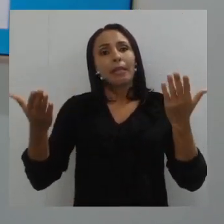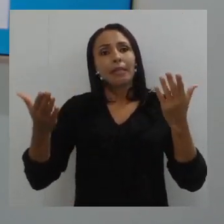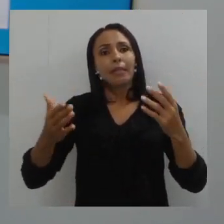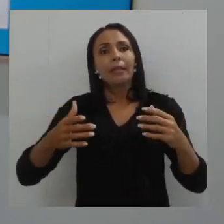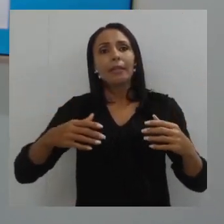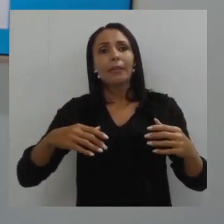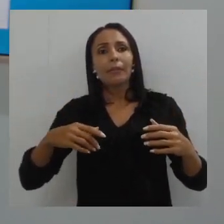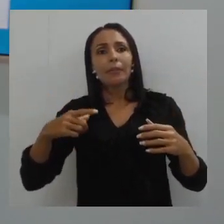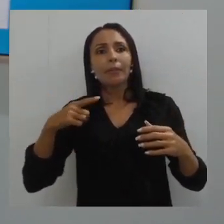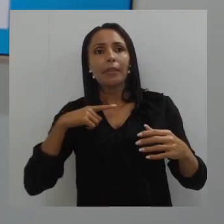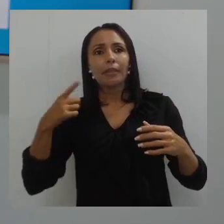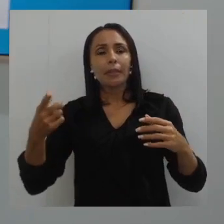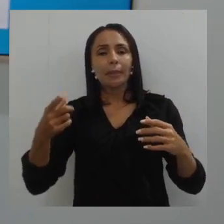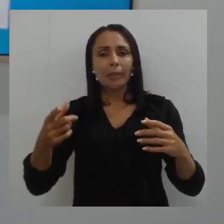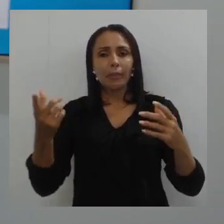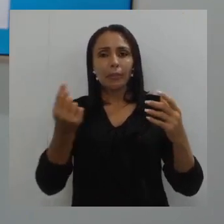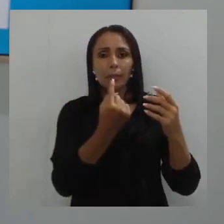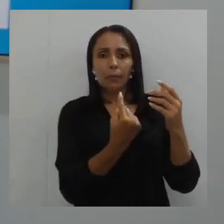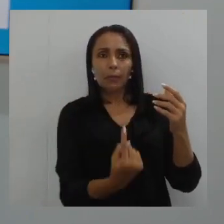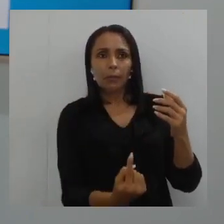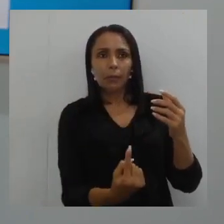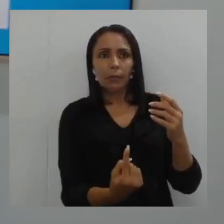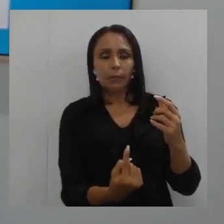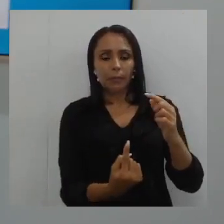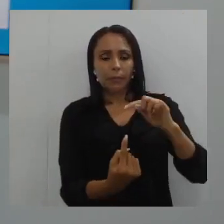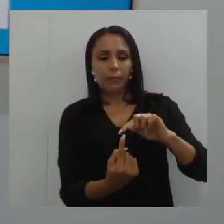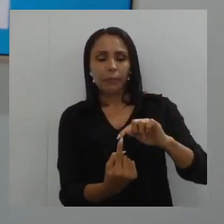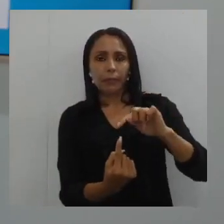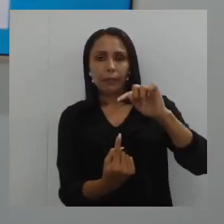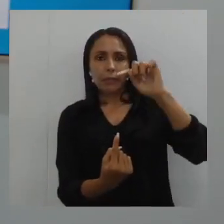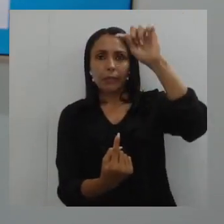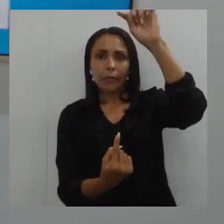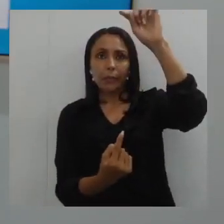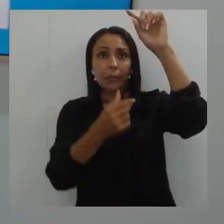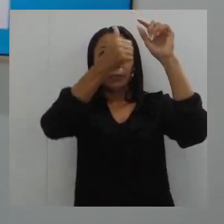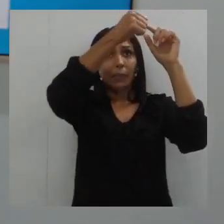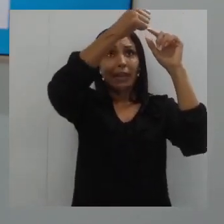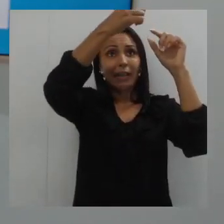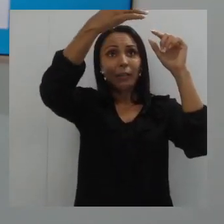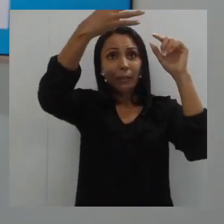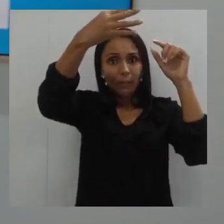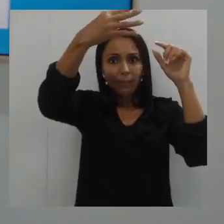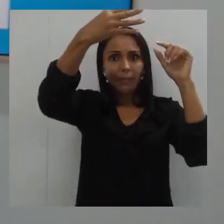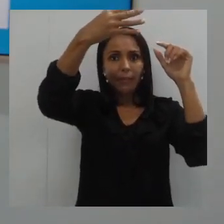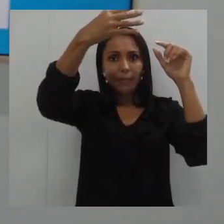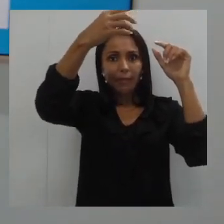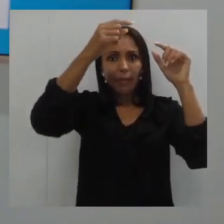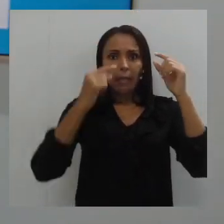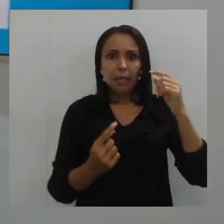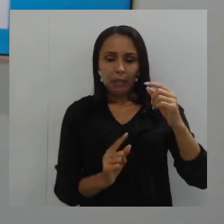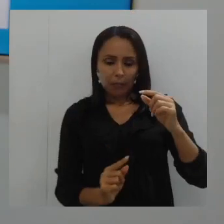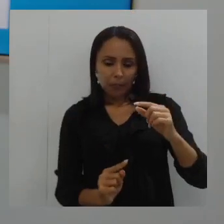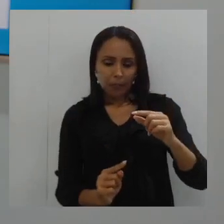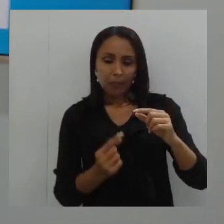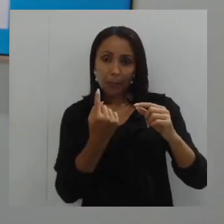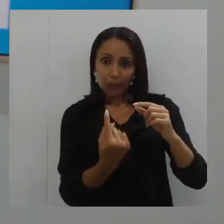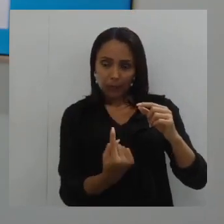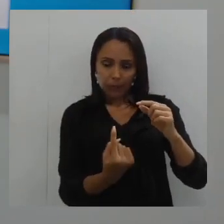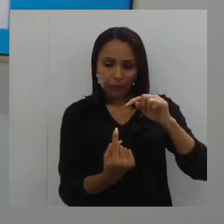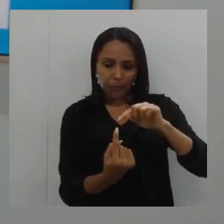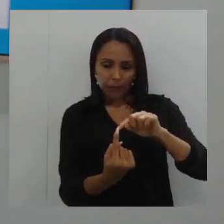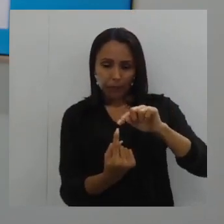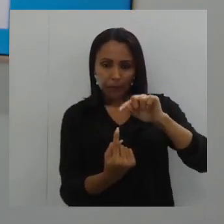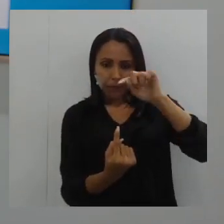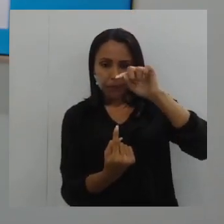vou ter também o ponto 1 e o ponto 14. Ó, eu tenho o ponto 1 que vem daqui e encontra